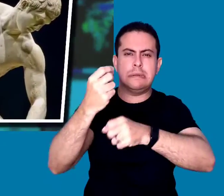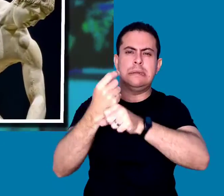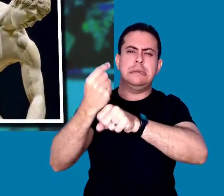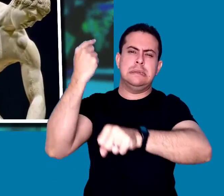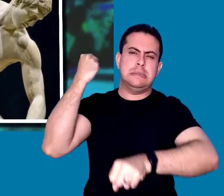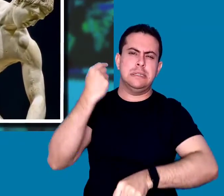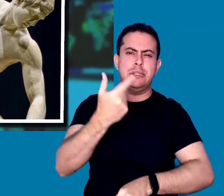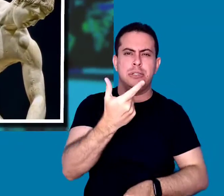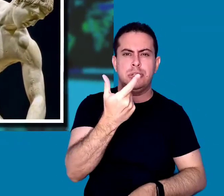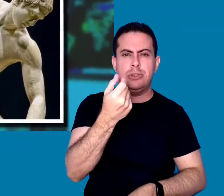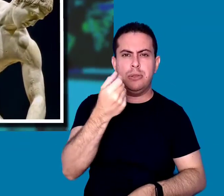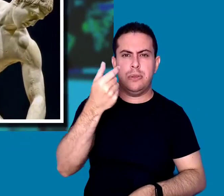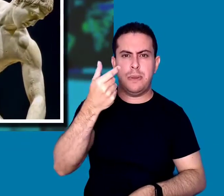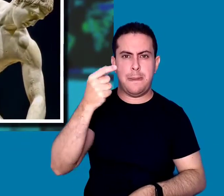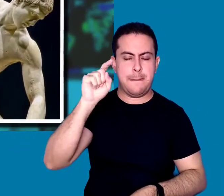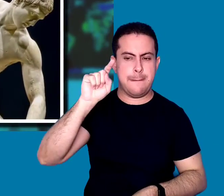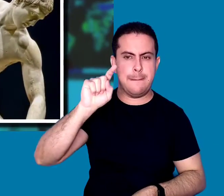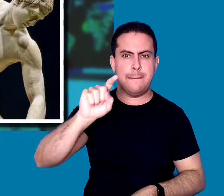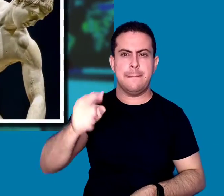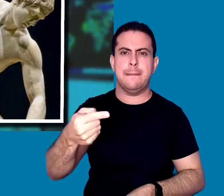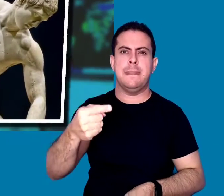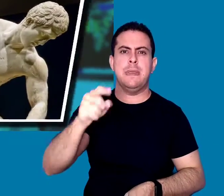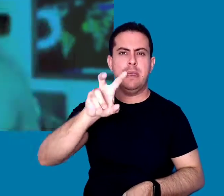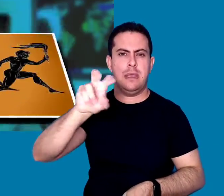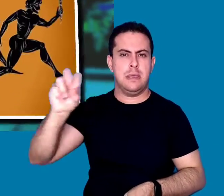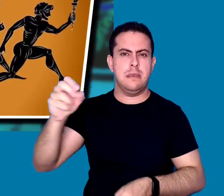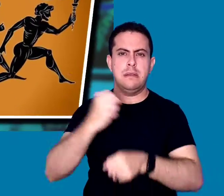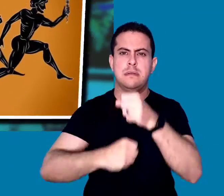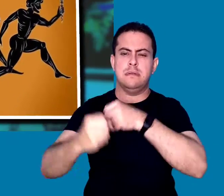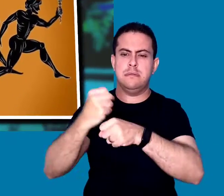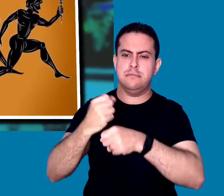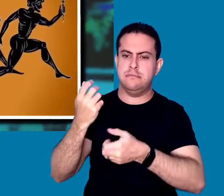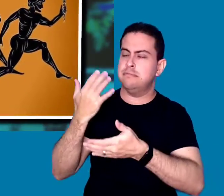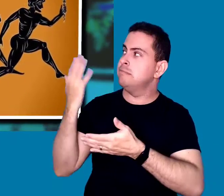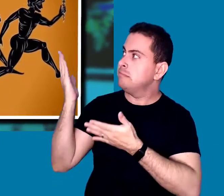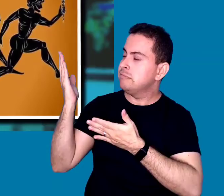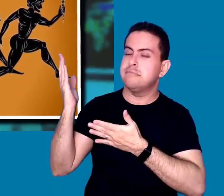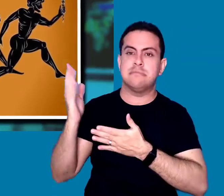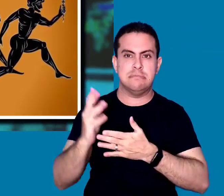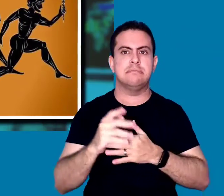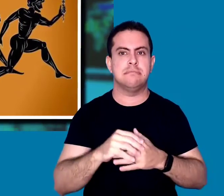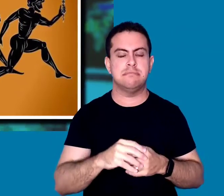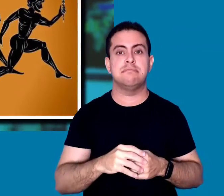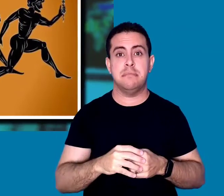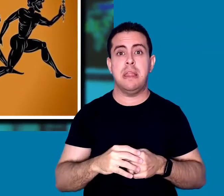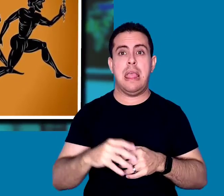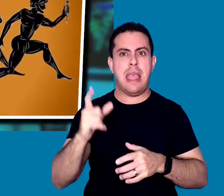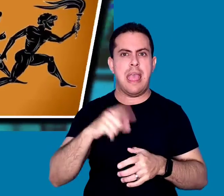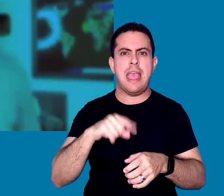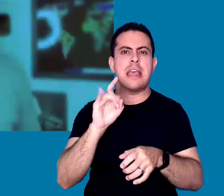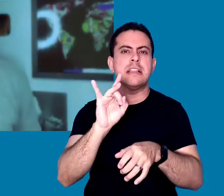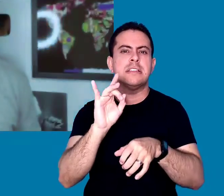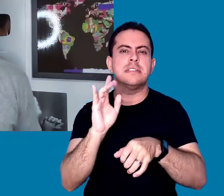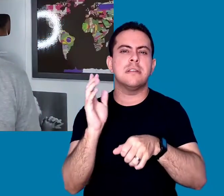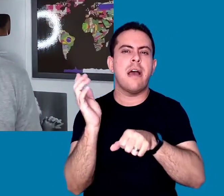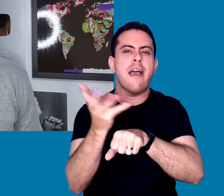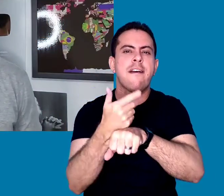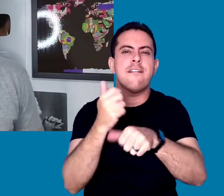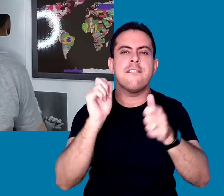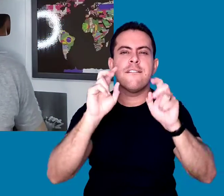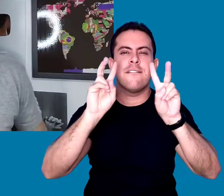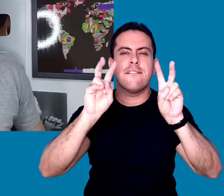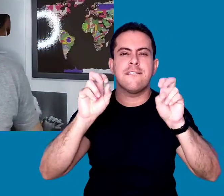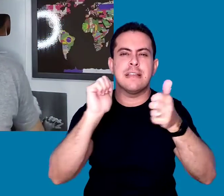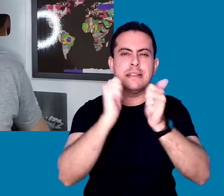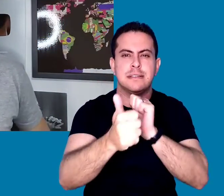2.500 anos, especificamente no ano de 776 a.C., e eram muito mais que um evento